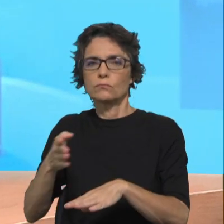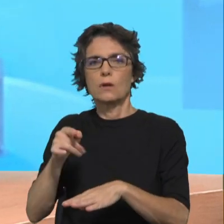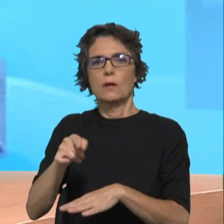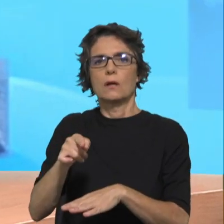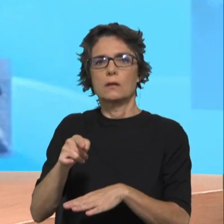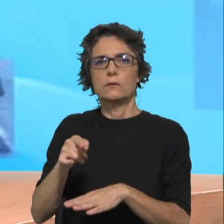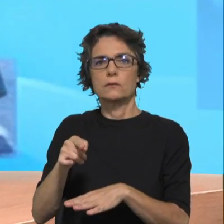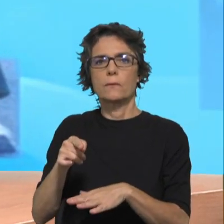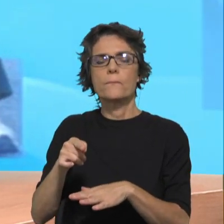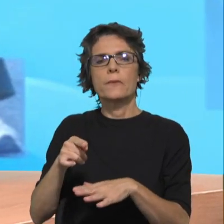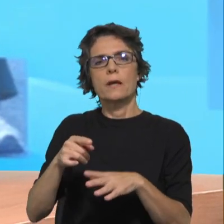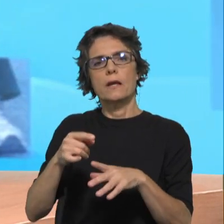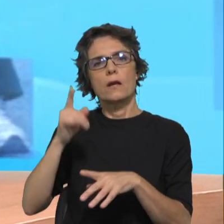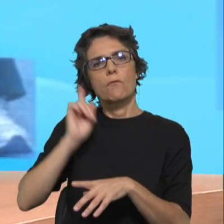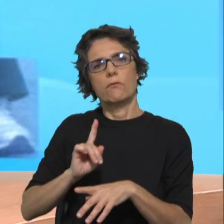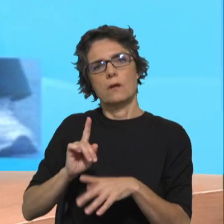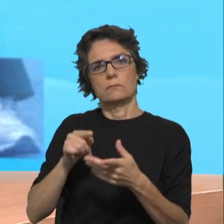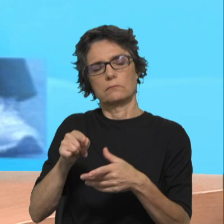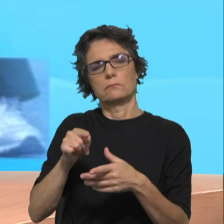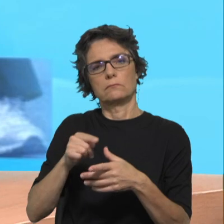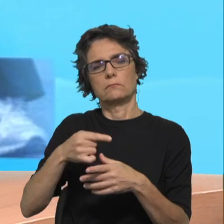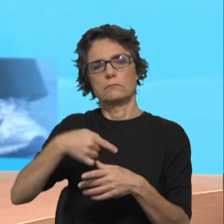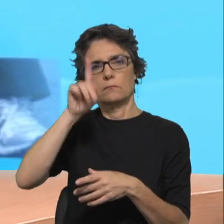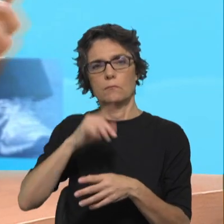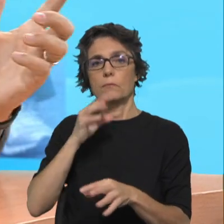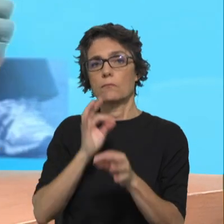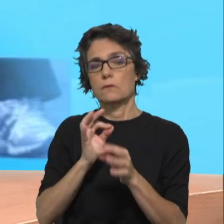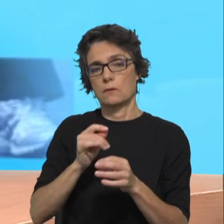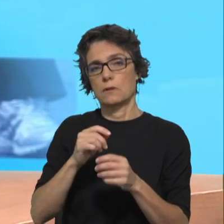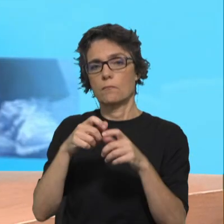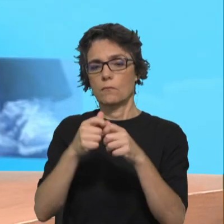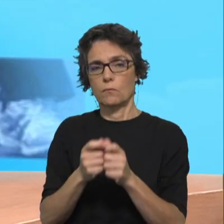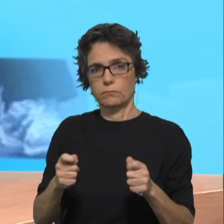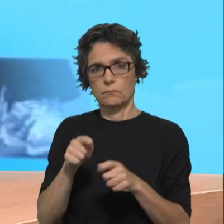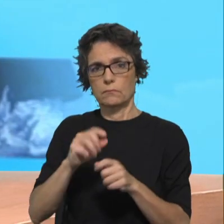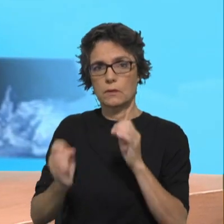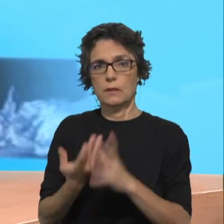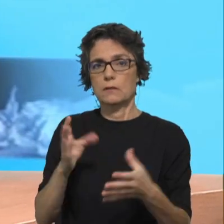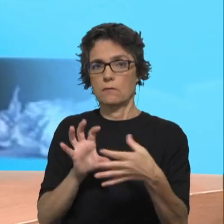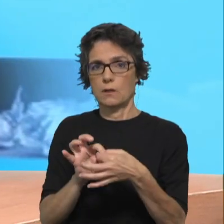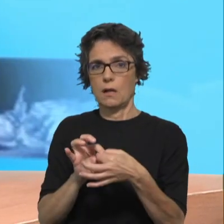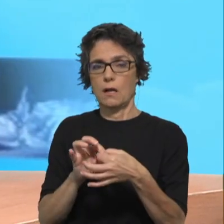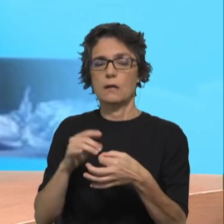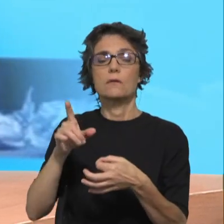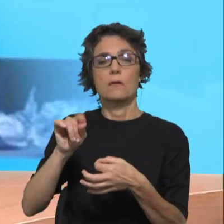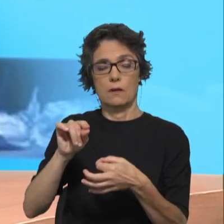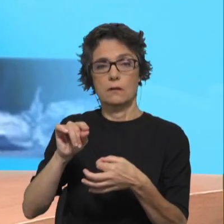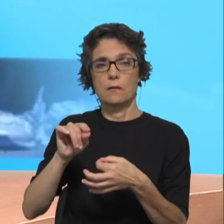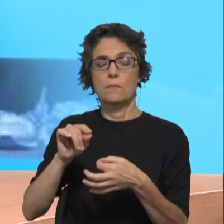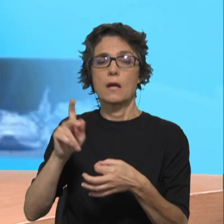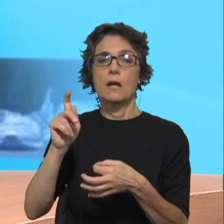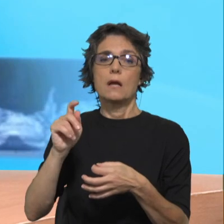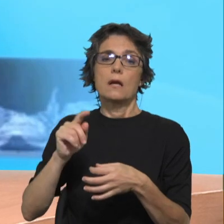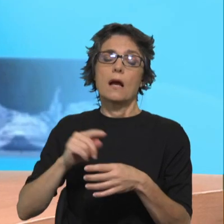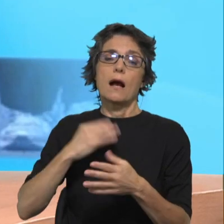sinalizar o dia da oração pela criação, o dia 1 de setembro, e depois se estende a todo o mês, indo até 4 de outubro, que é o